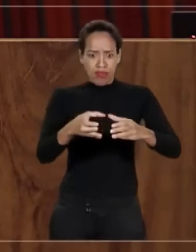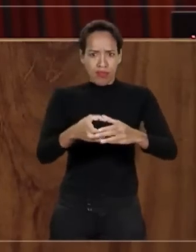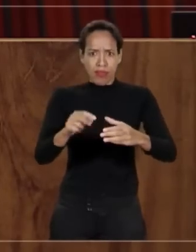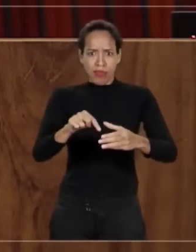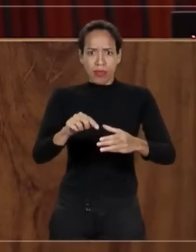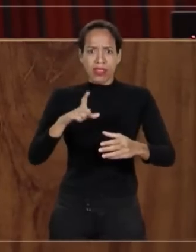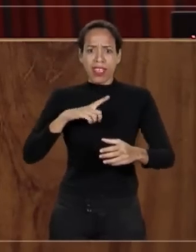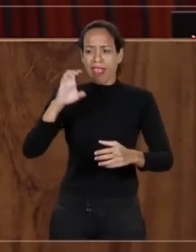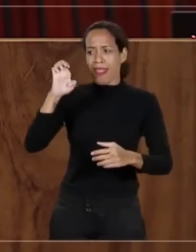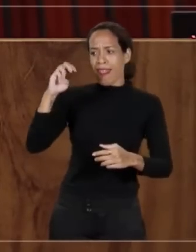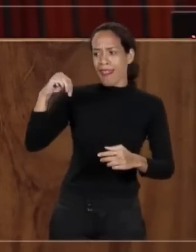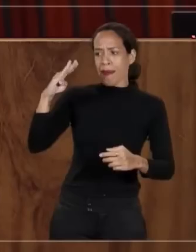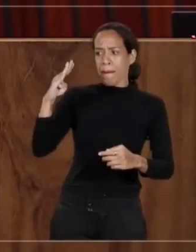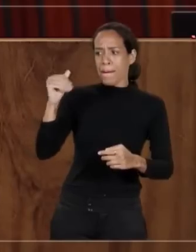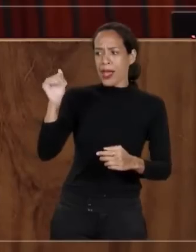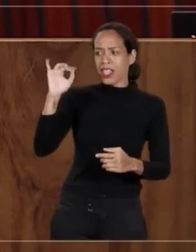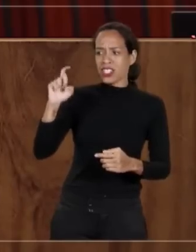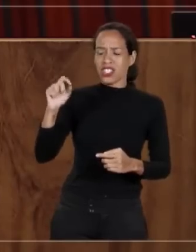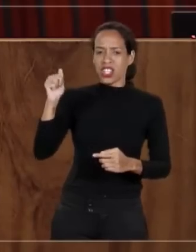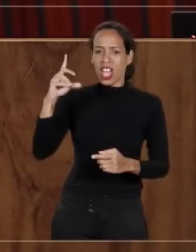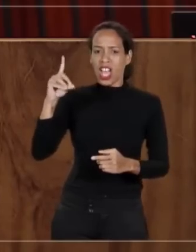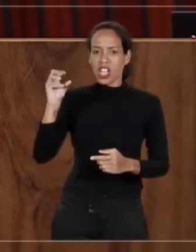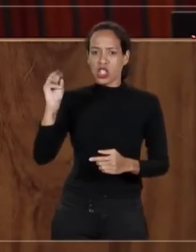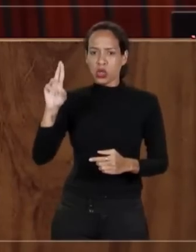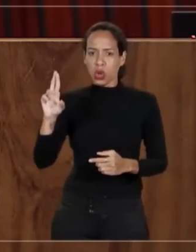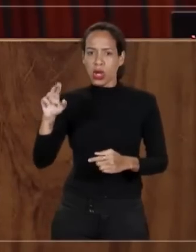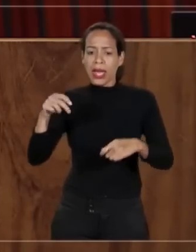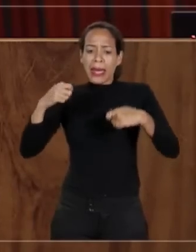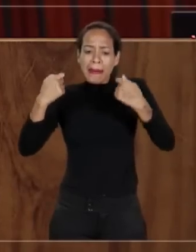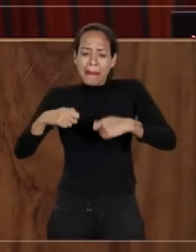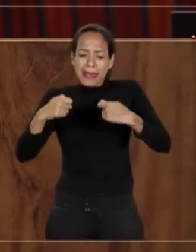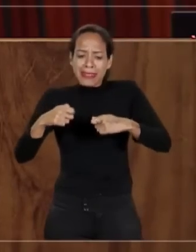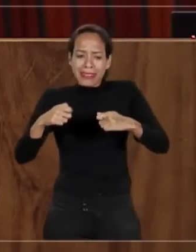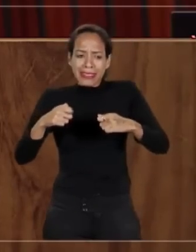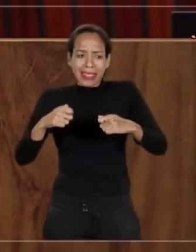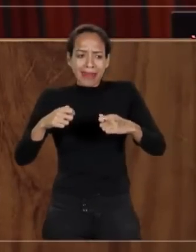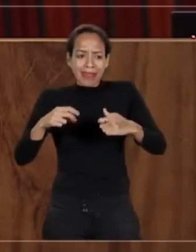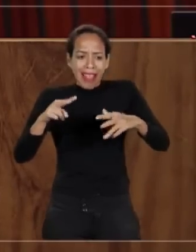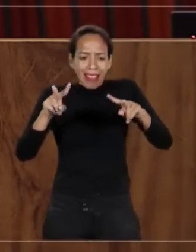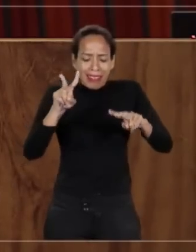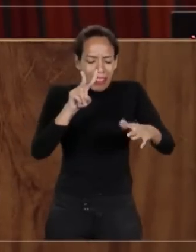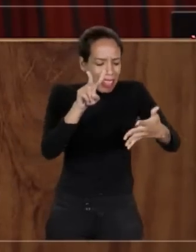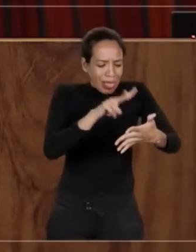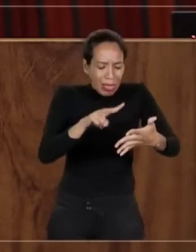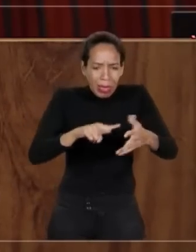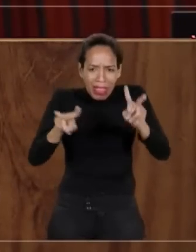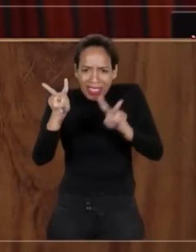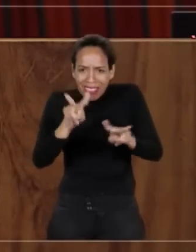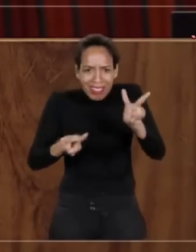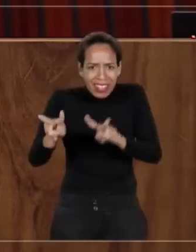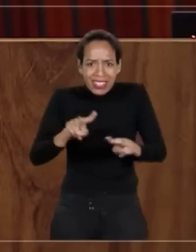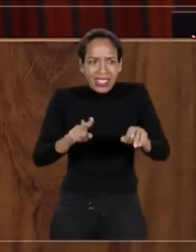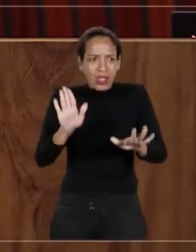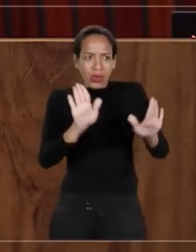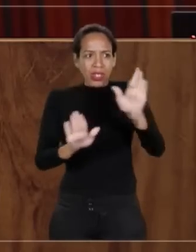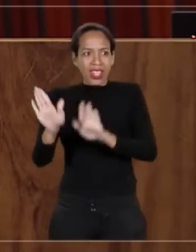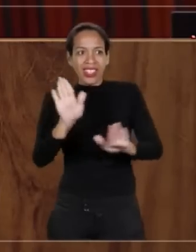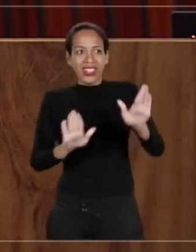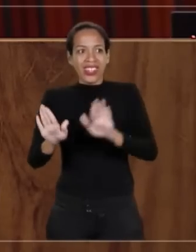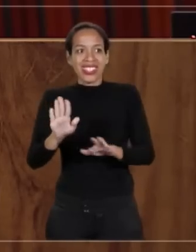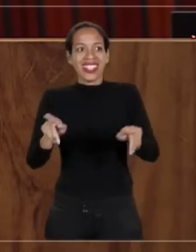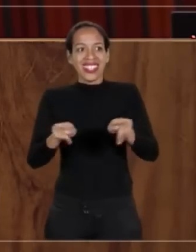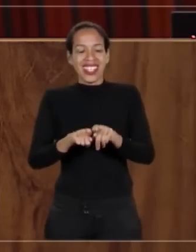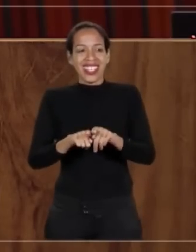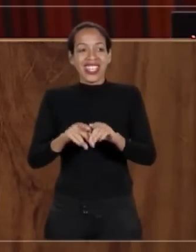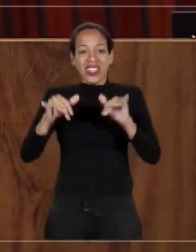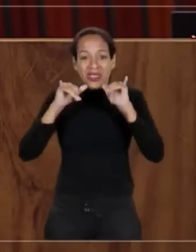por embaixadores e embaixadoras, que merecem análise cuidadosa. Assim, o fato de não ter havido ato tipo de propaganda